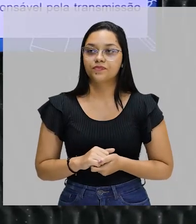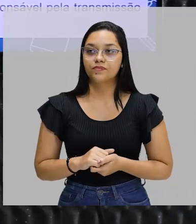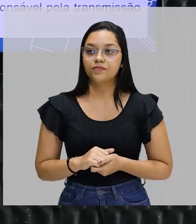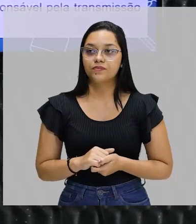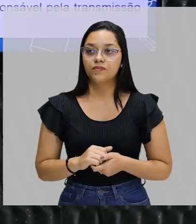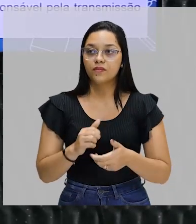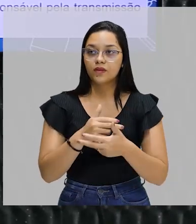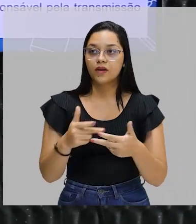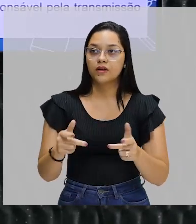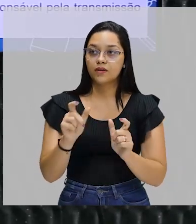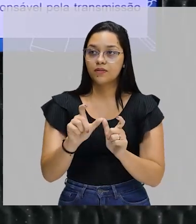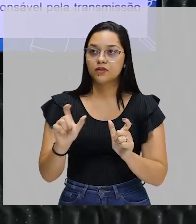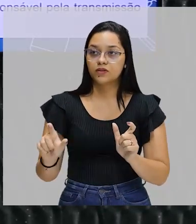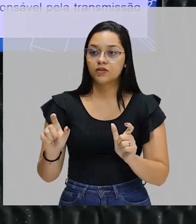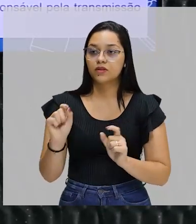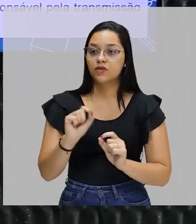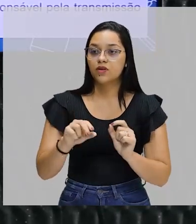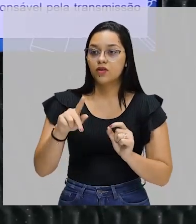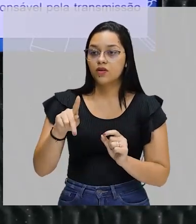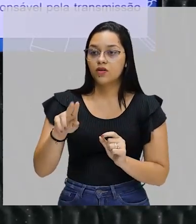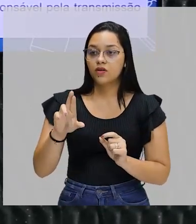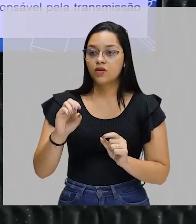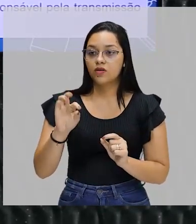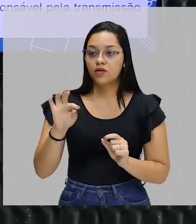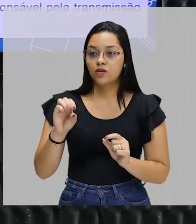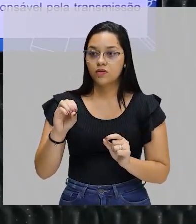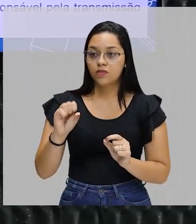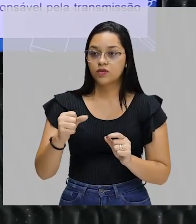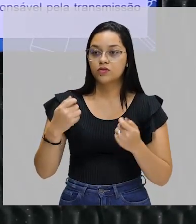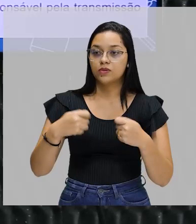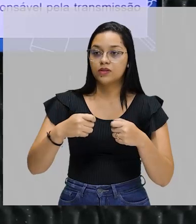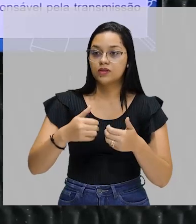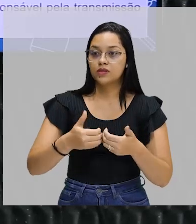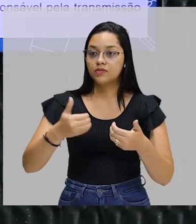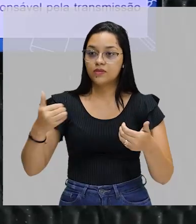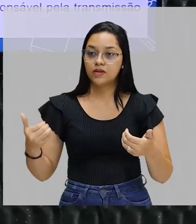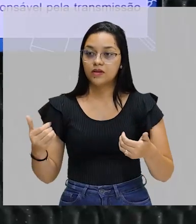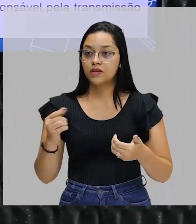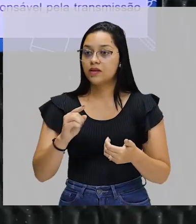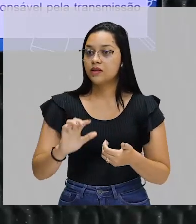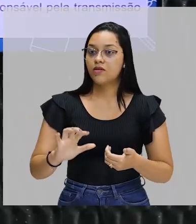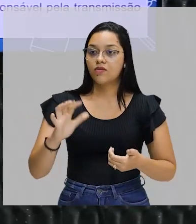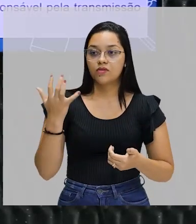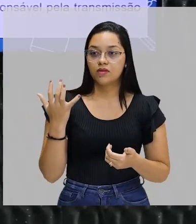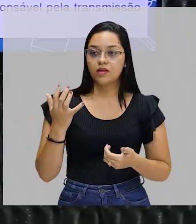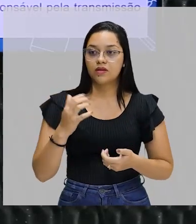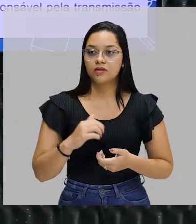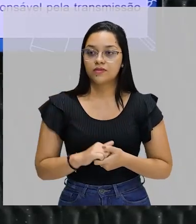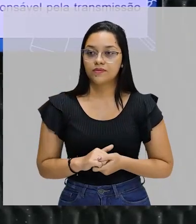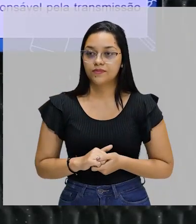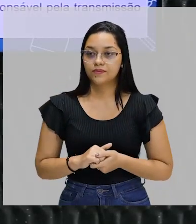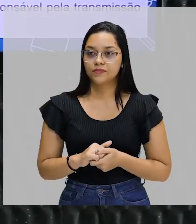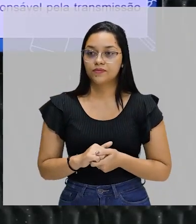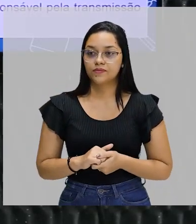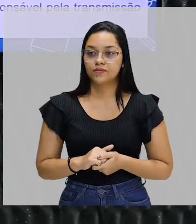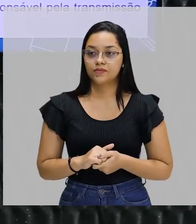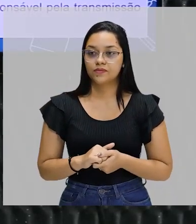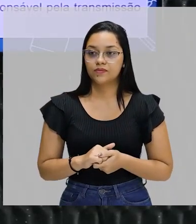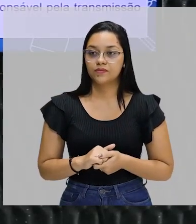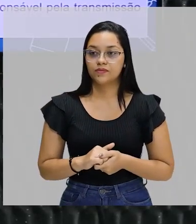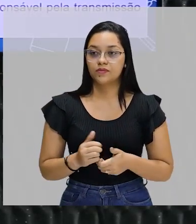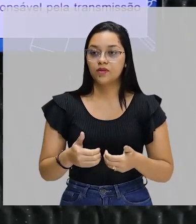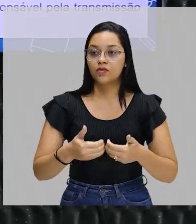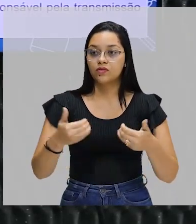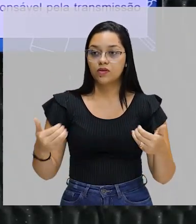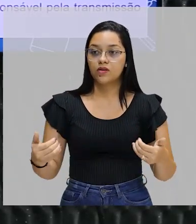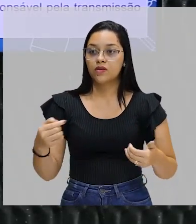As partículas positivas, que são os prótons, eles deveriam se repelir. E não acontece isso no núcleo atômico, certo? Muito pelo contrário,